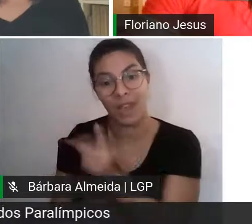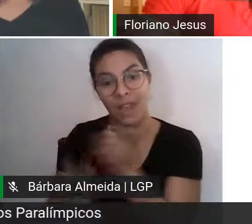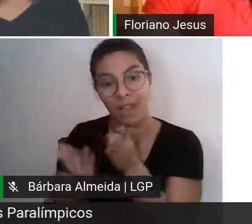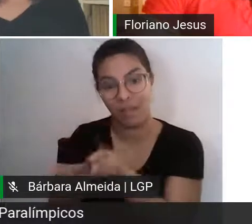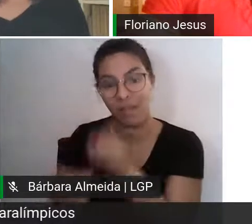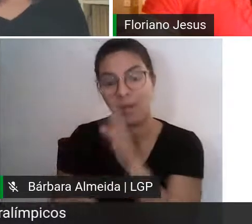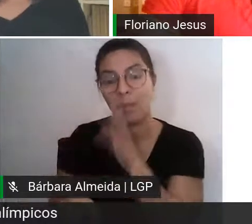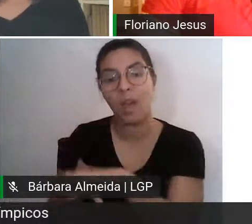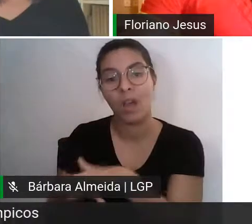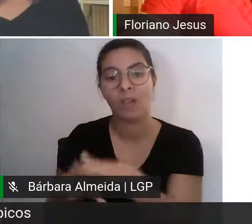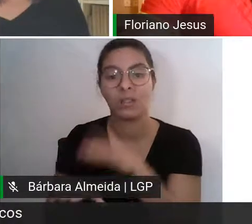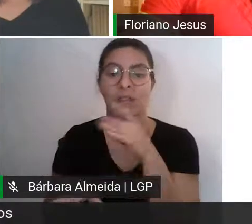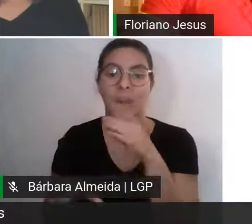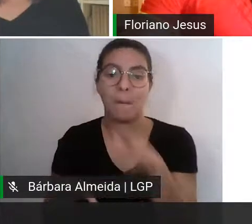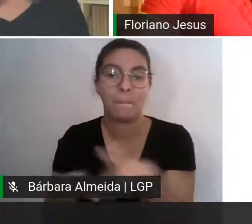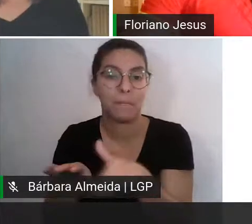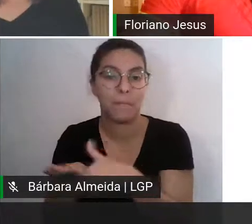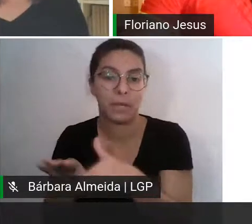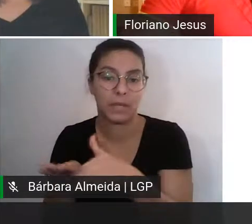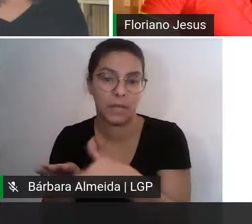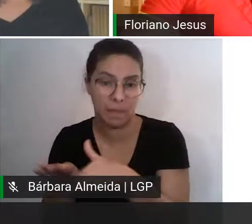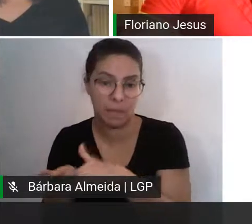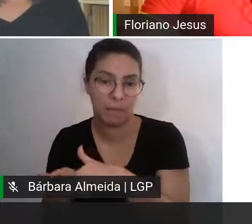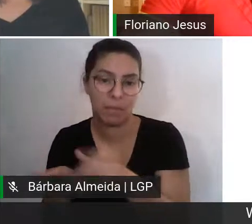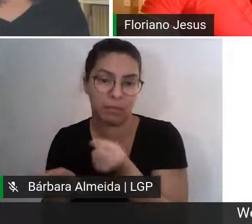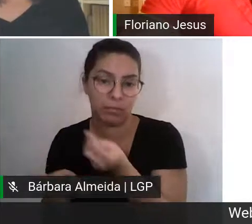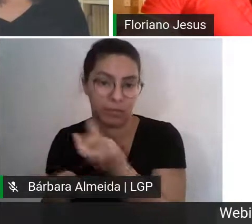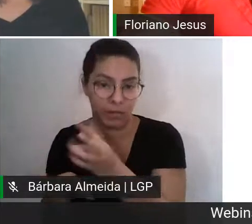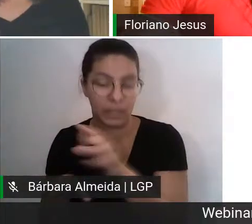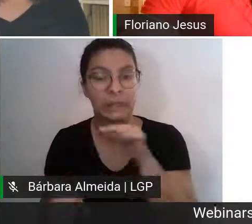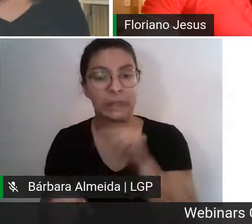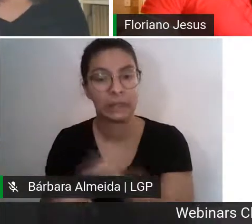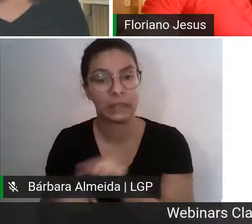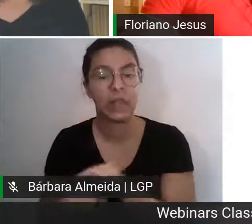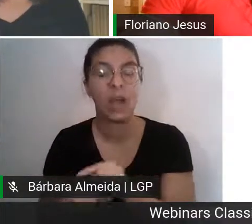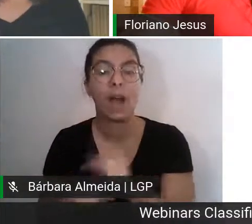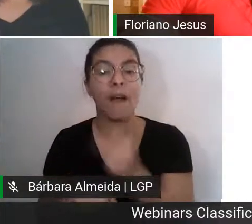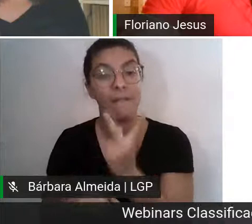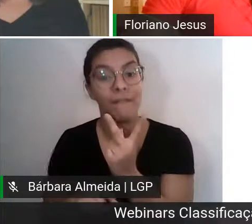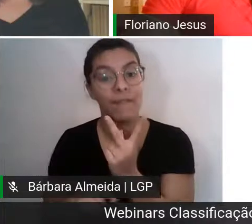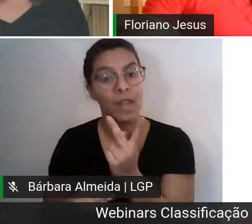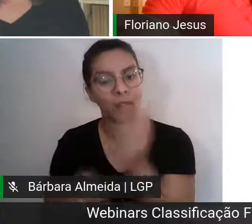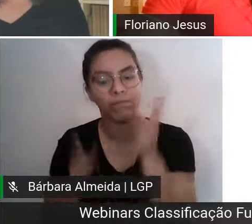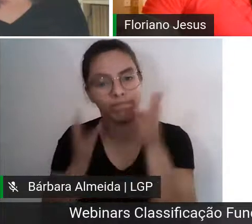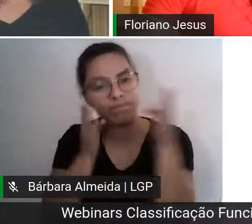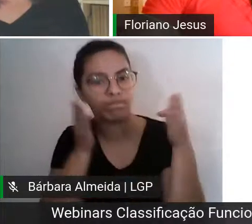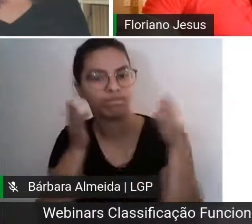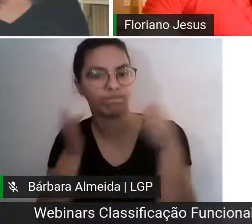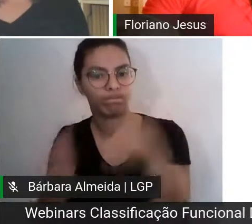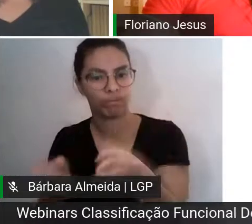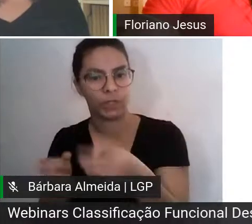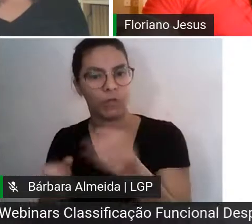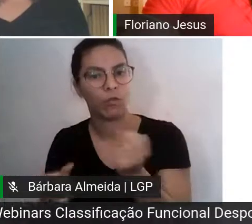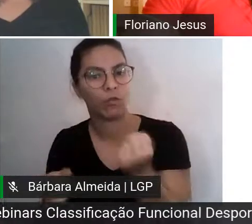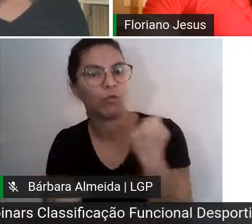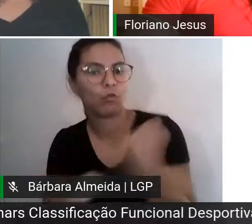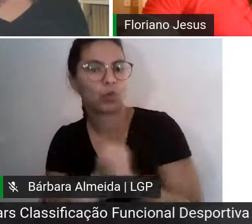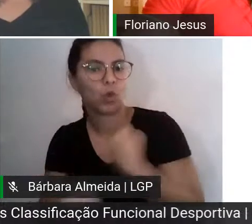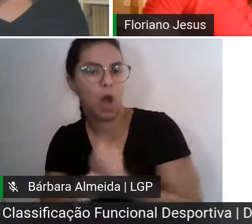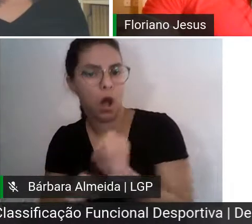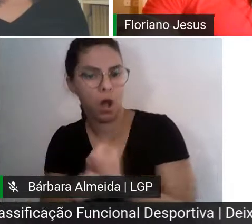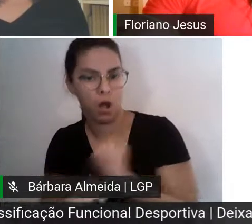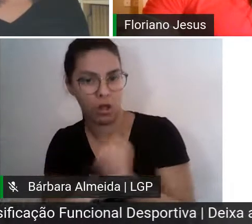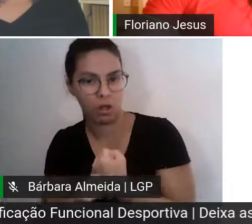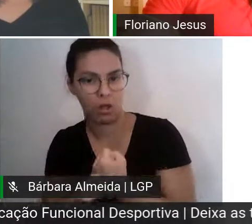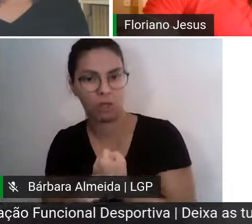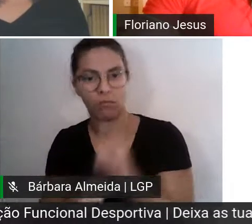participantes. E ao qual eles, na V, estão a apostar mais em termos funcionais. A classificação é mais